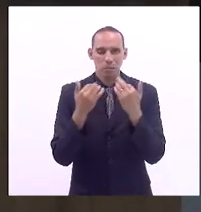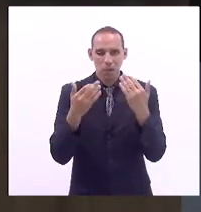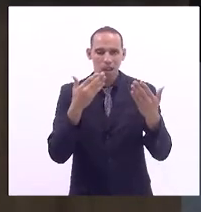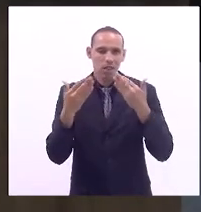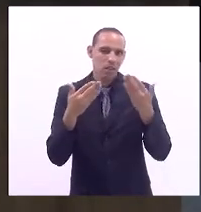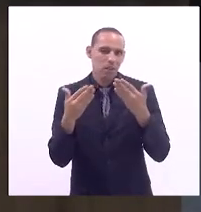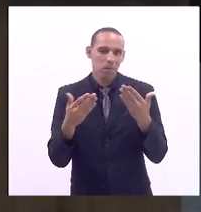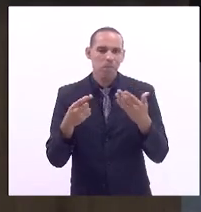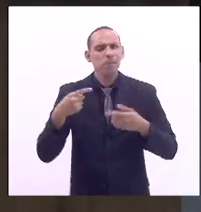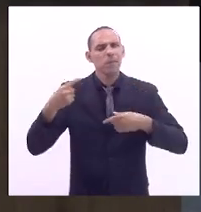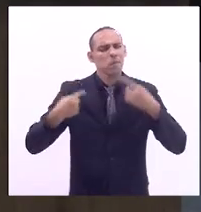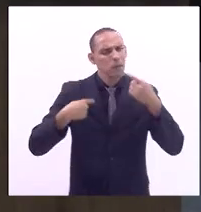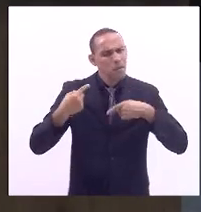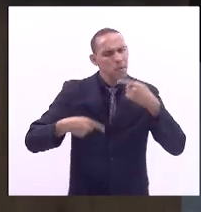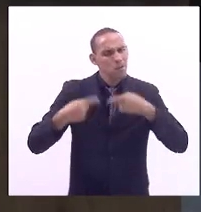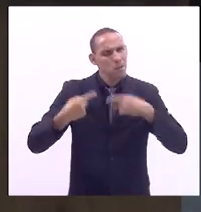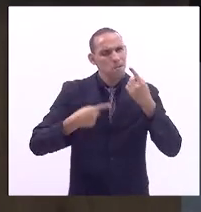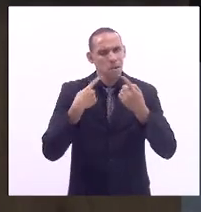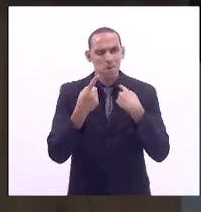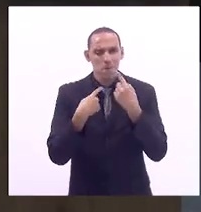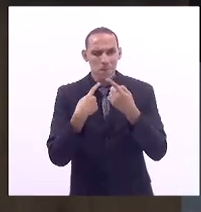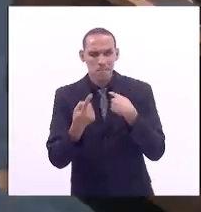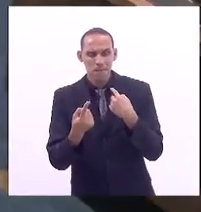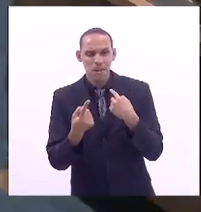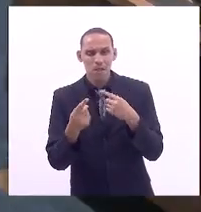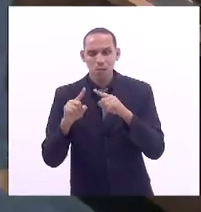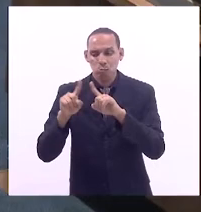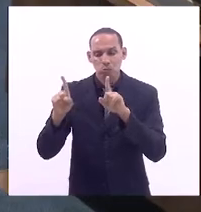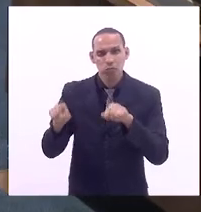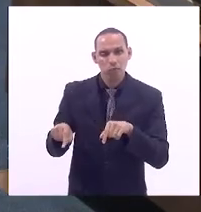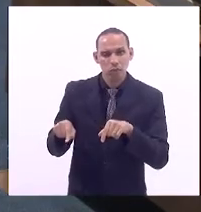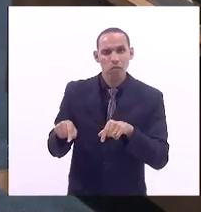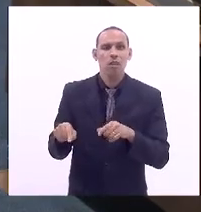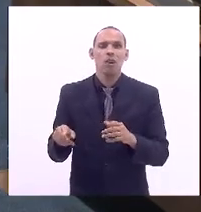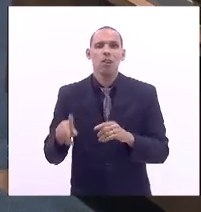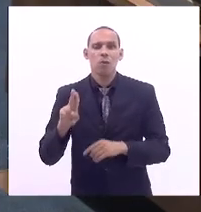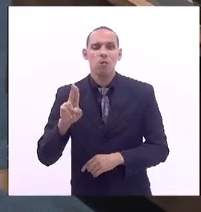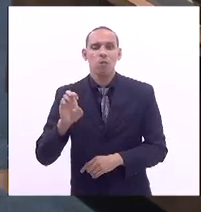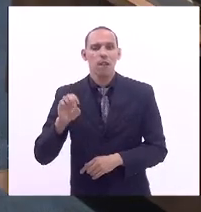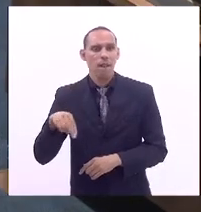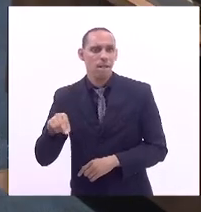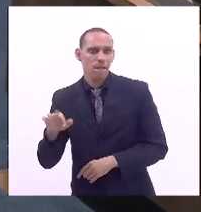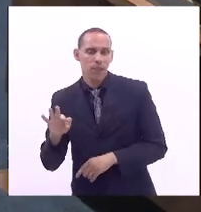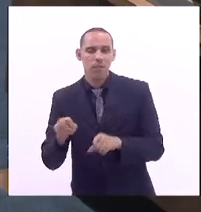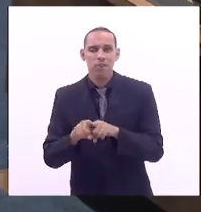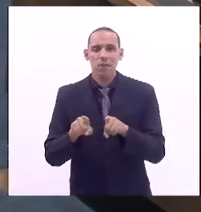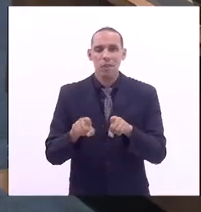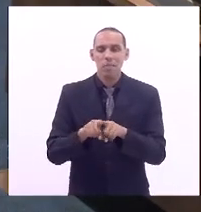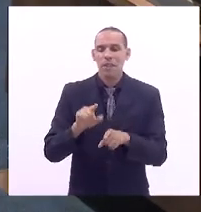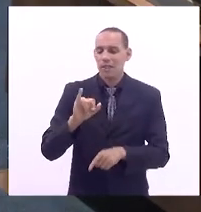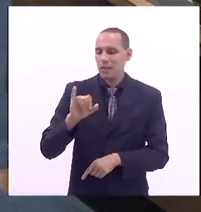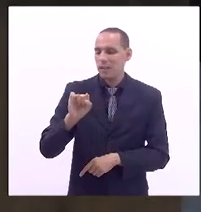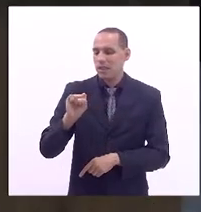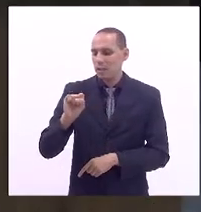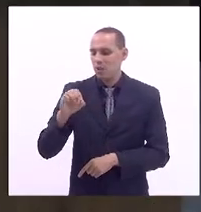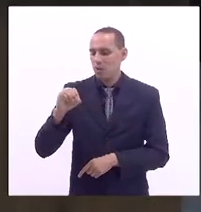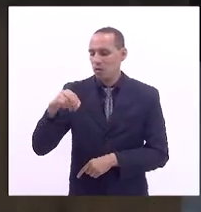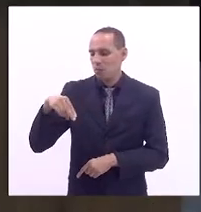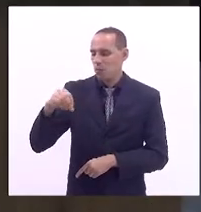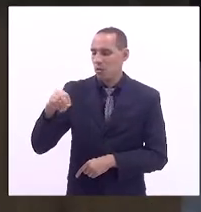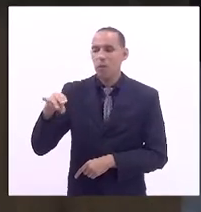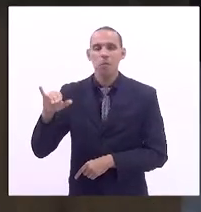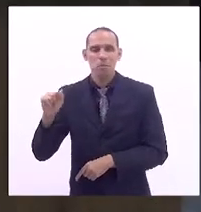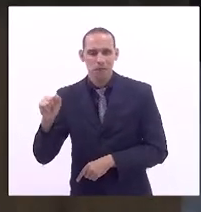onde nós vamos debater as condições dos servidores da UENF E também o que poderia ser essa isonomia uma vez que